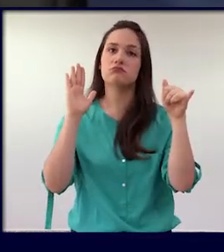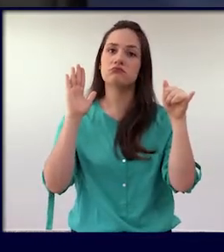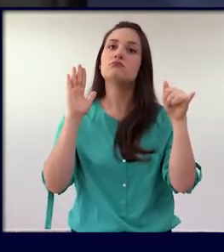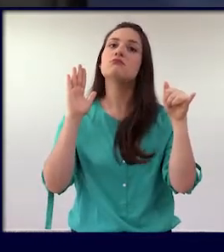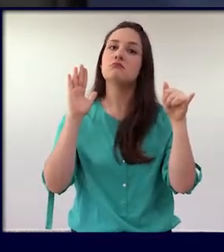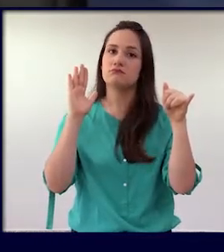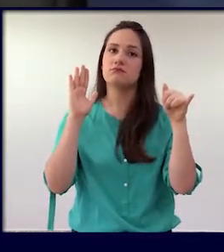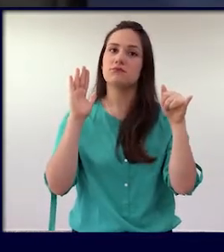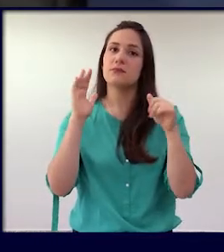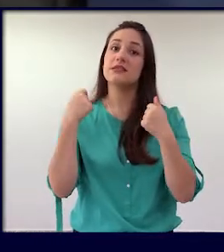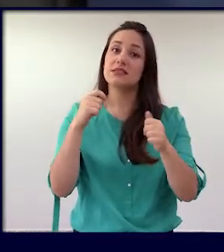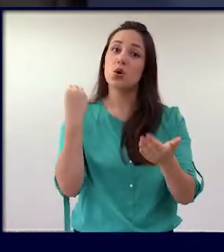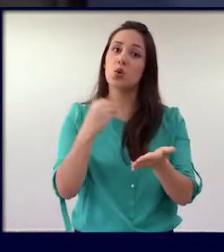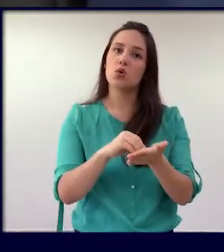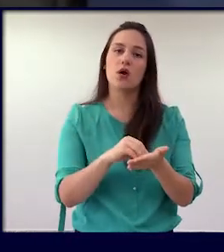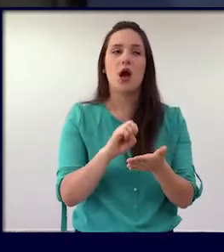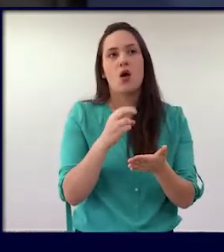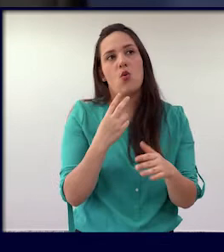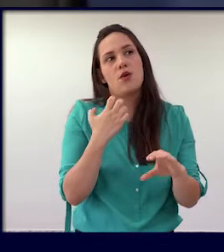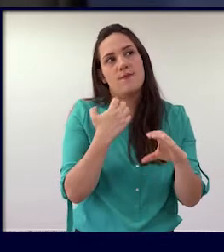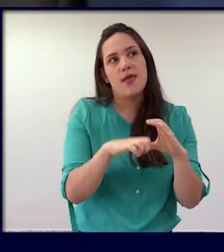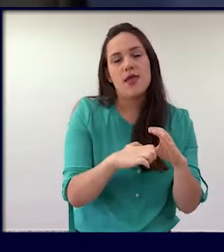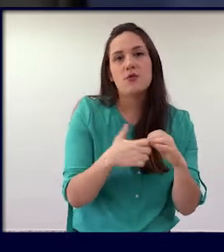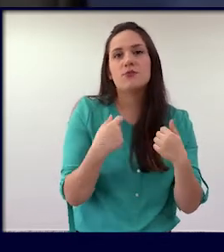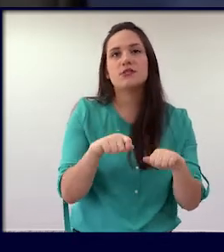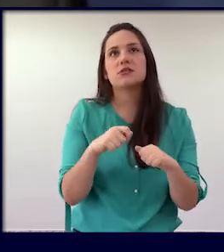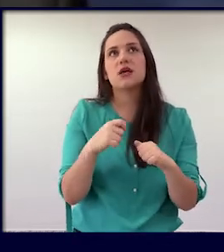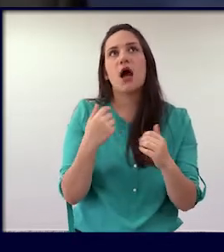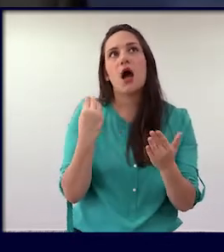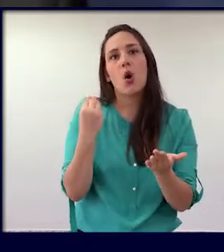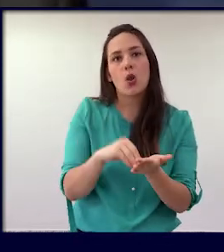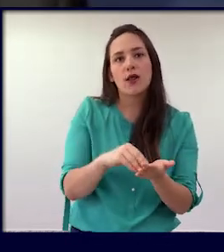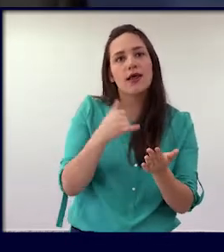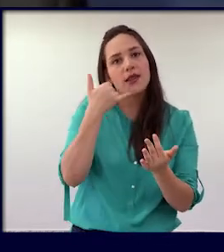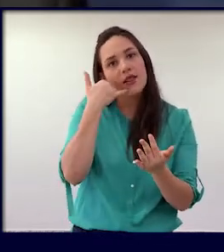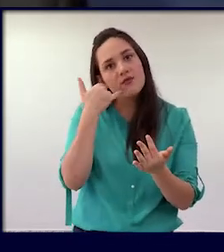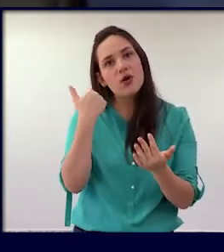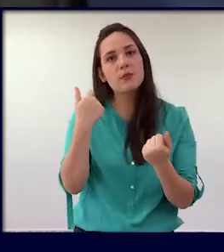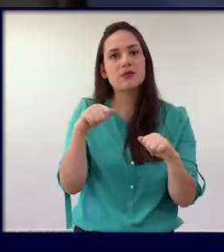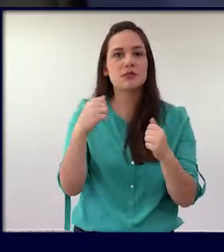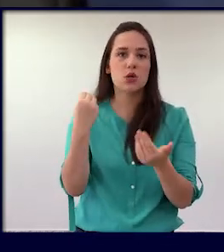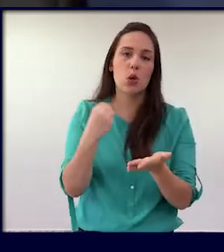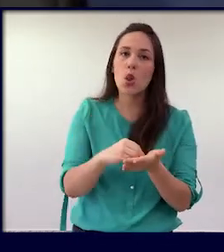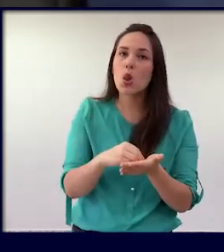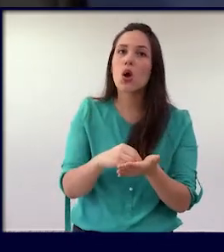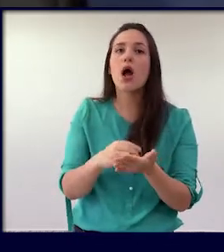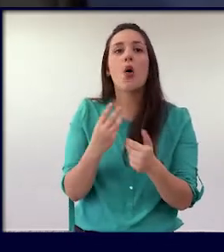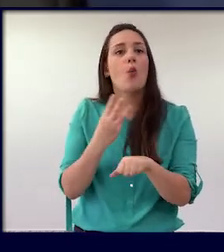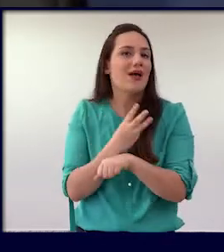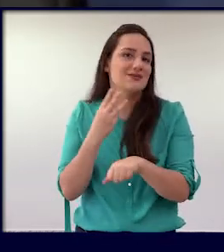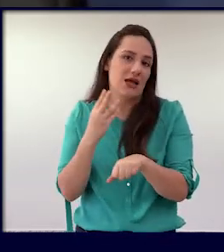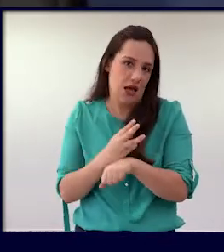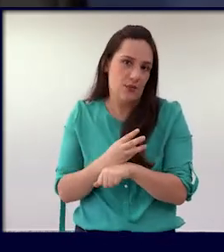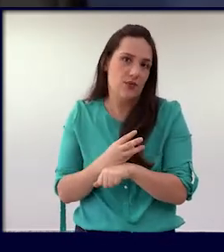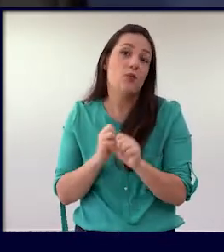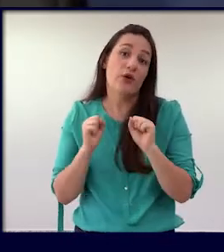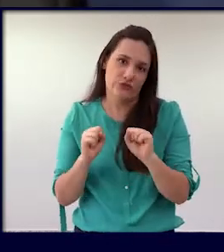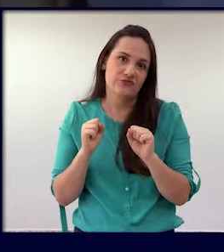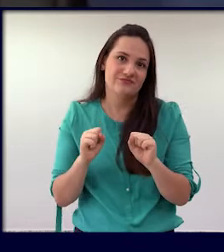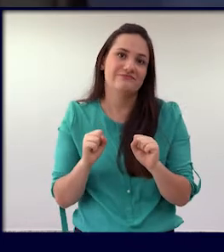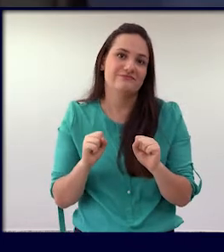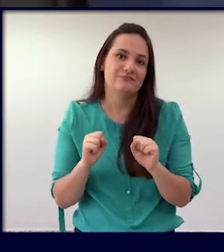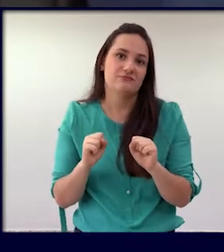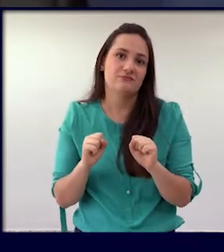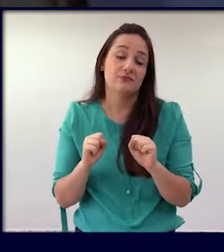informa um meio de comunicação, ele informa um e-mail, ele informa o telefone, ele informa o número de